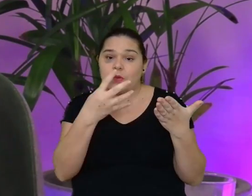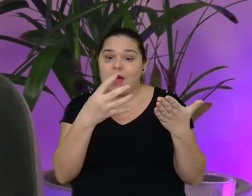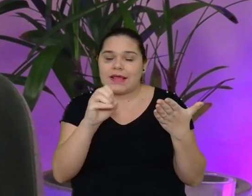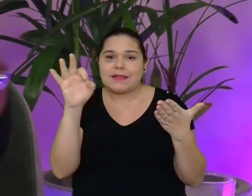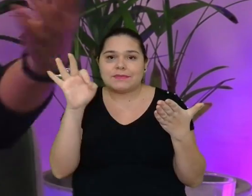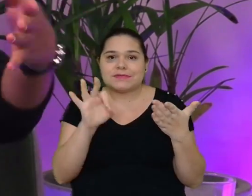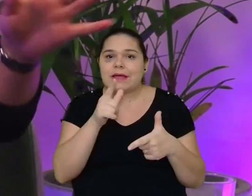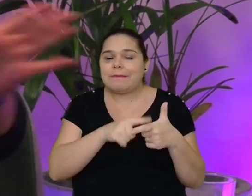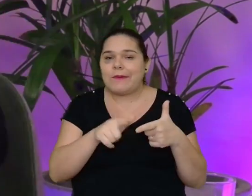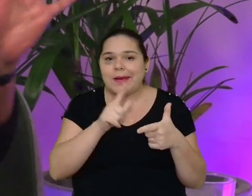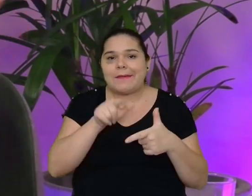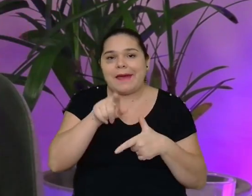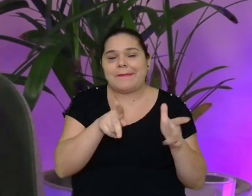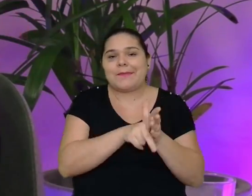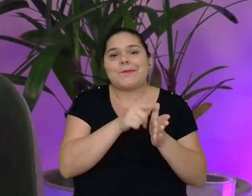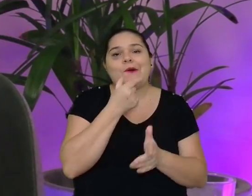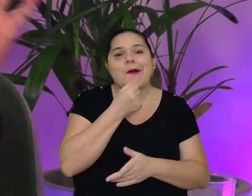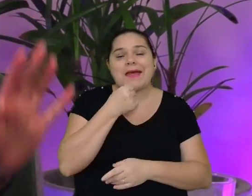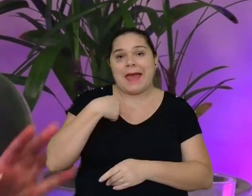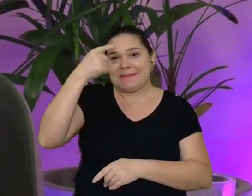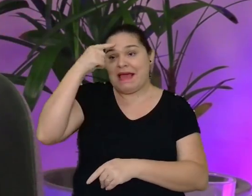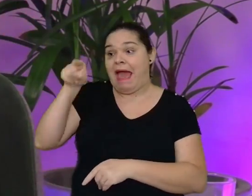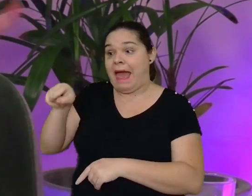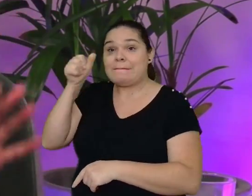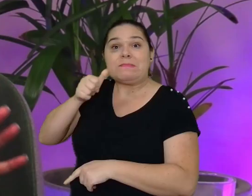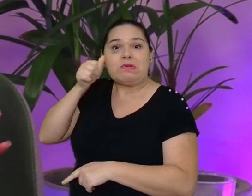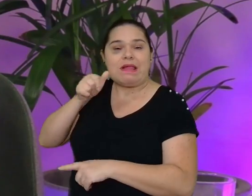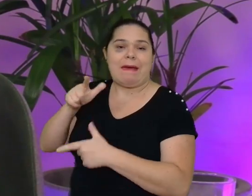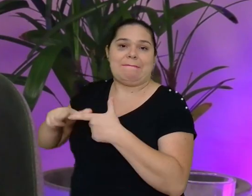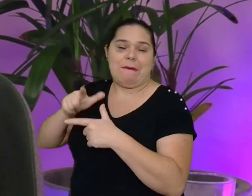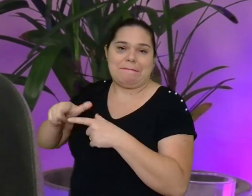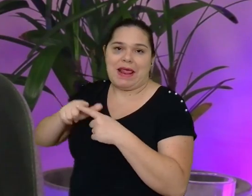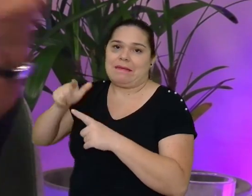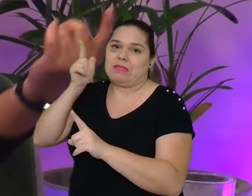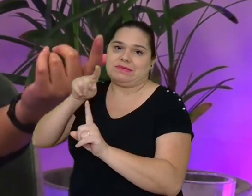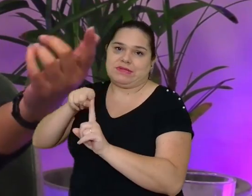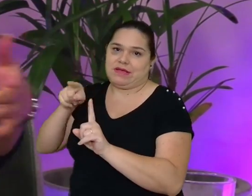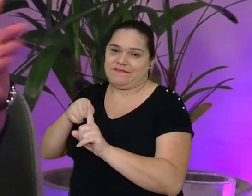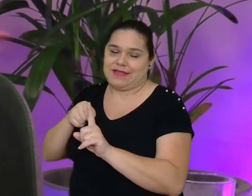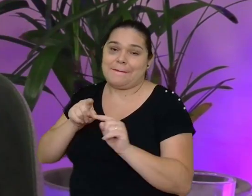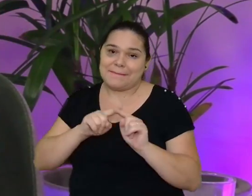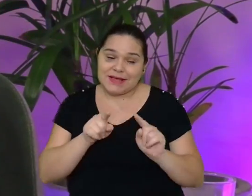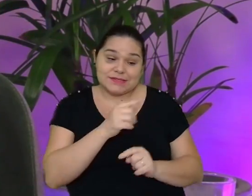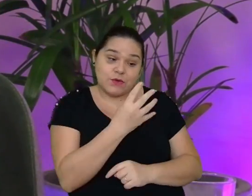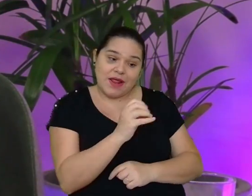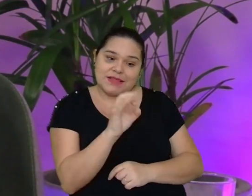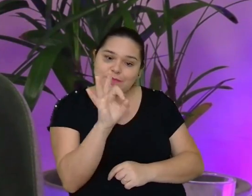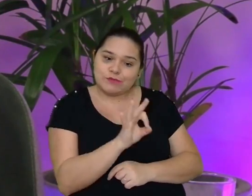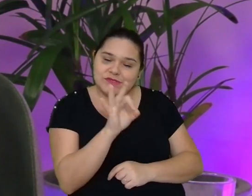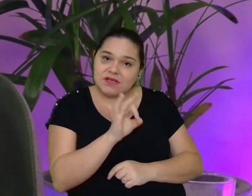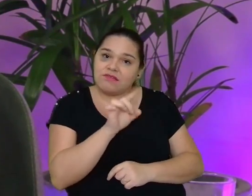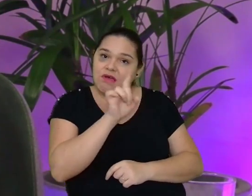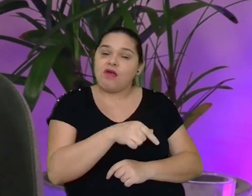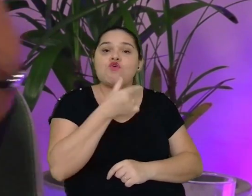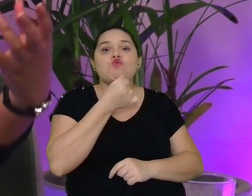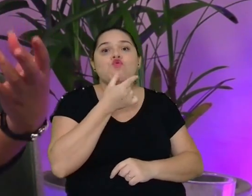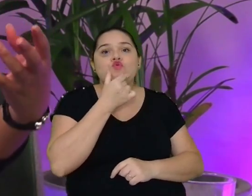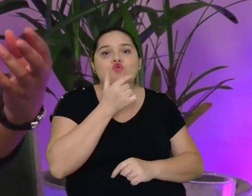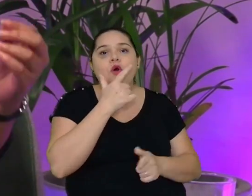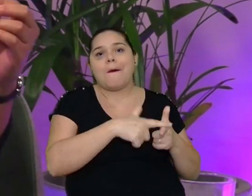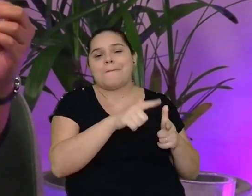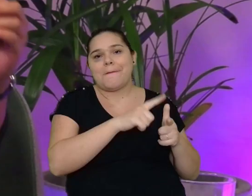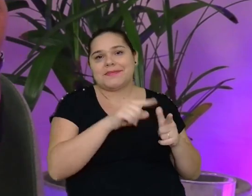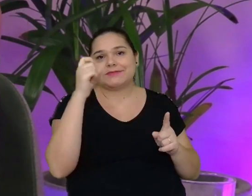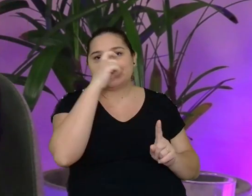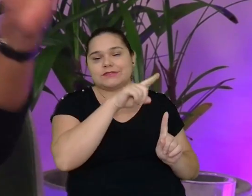do homem, né? A gente às vezes associa que é sempre a mulher que é infértil, a mulher que tem algum problema. Mas não, né, tem 40% que são do homem. E de novo,